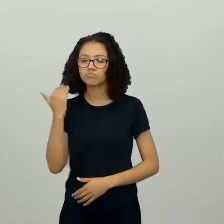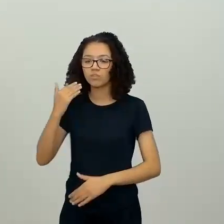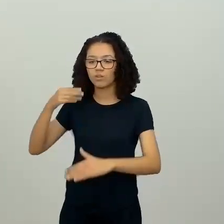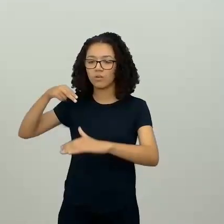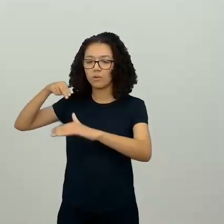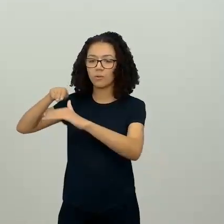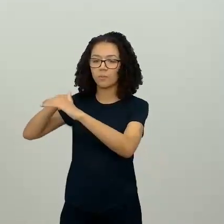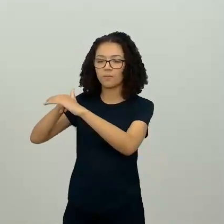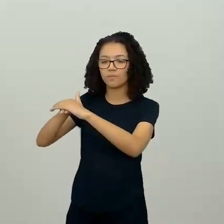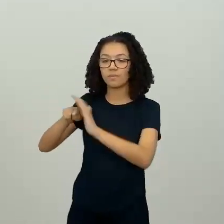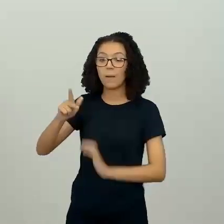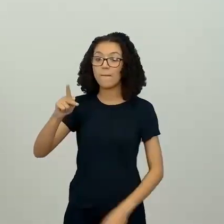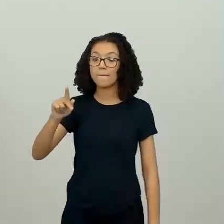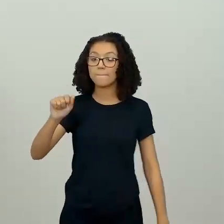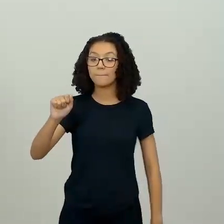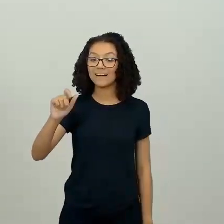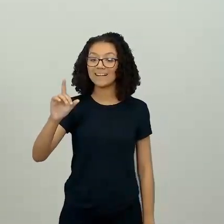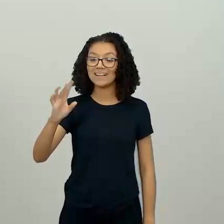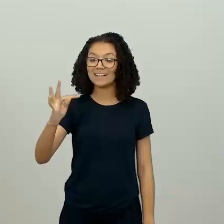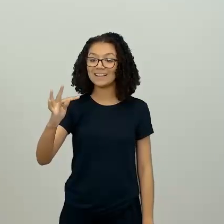da França com glórias,